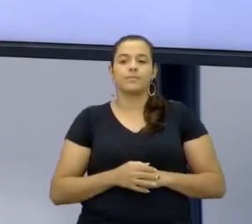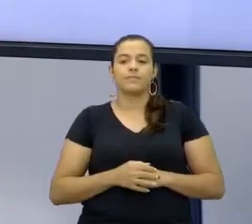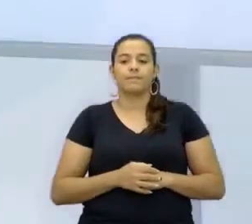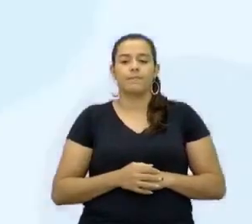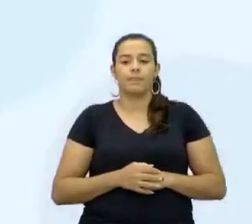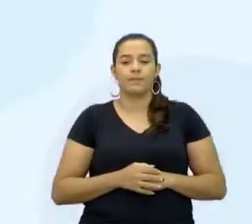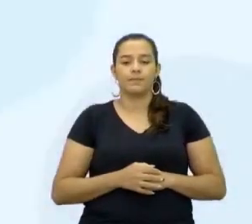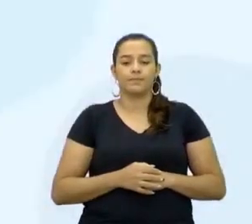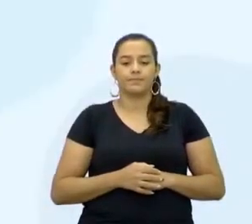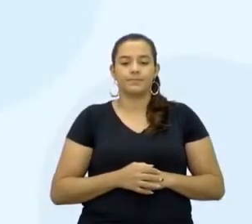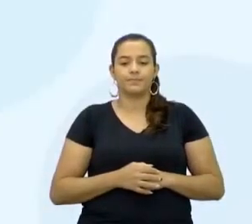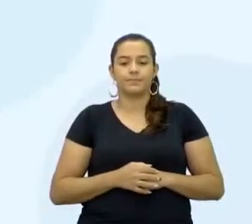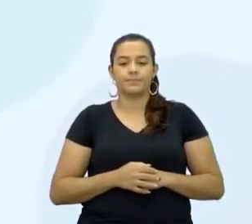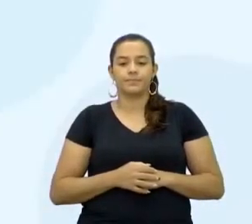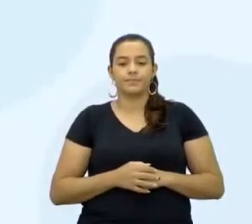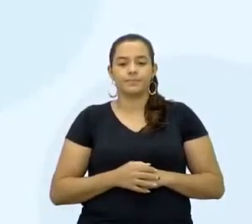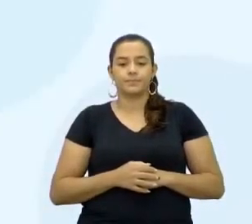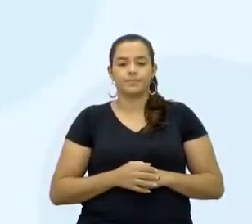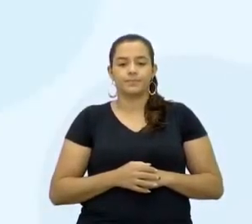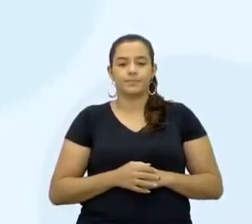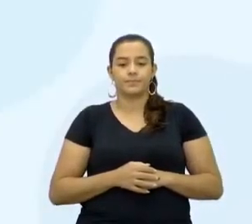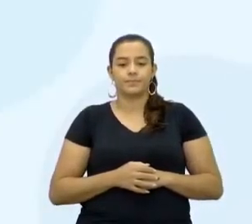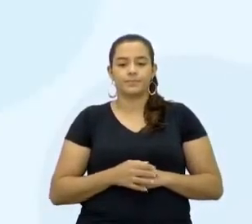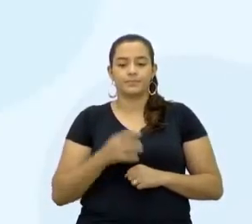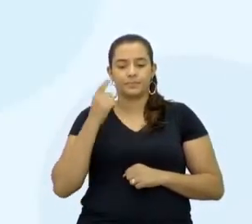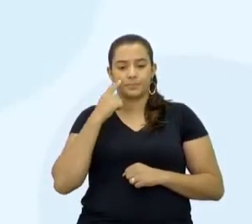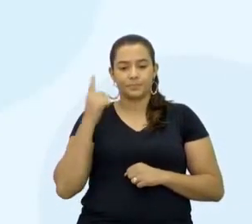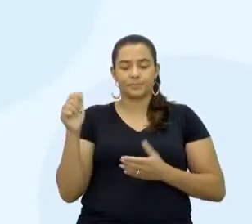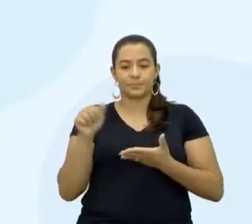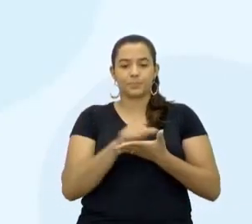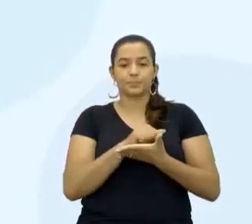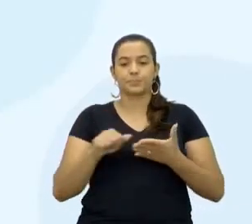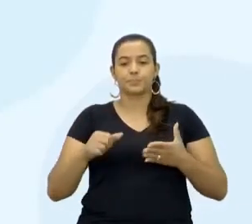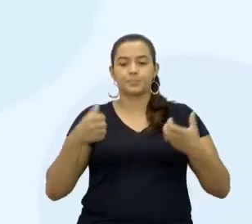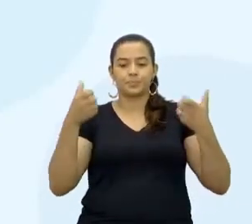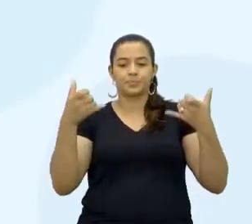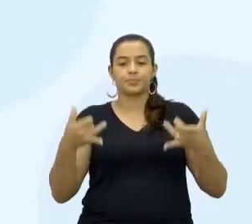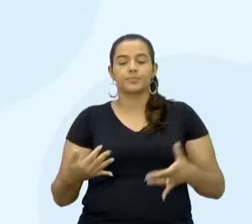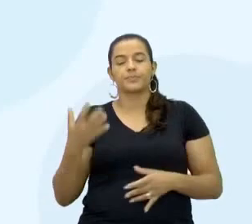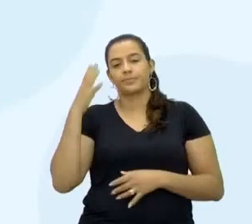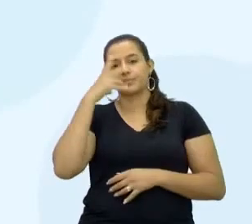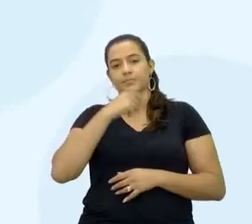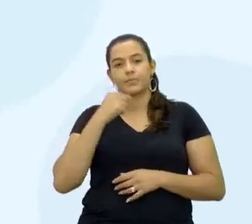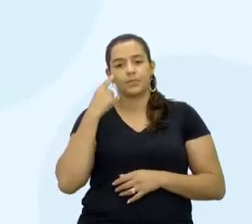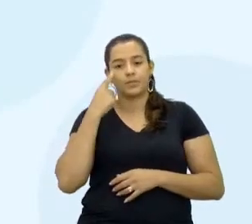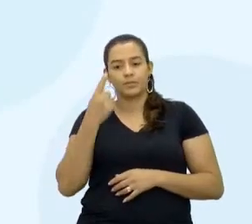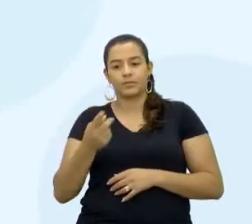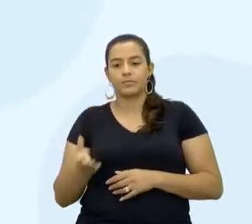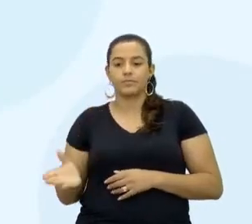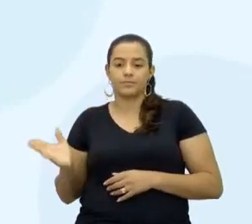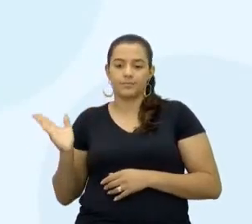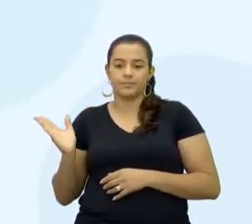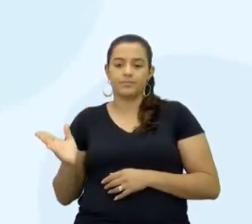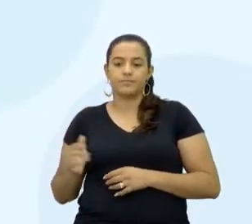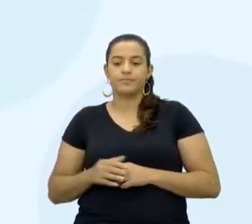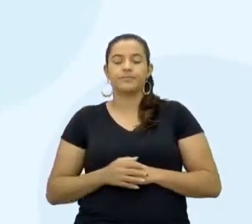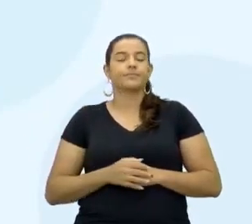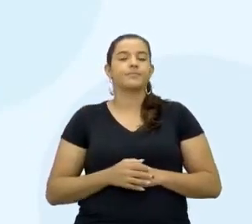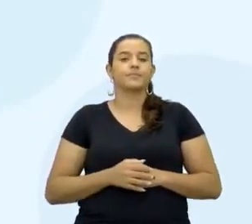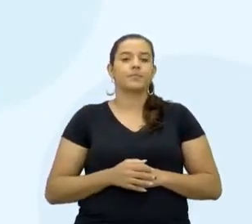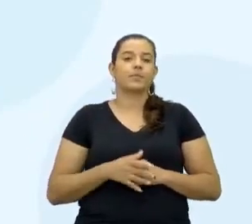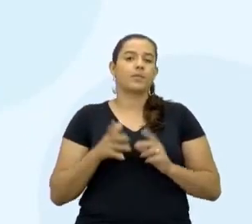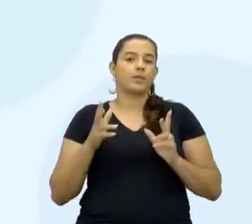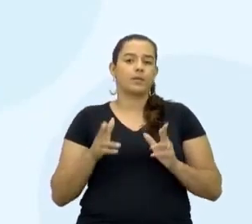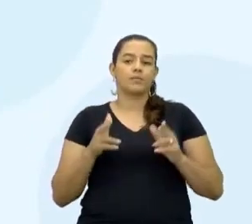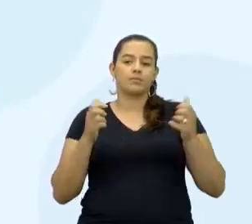aqui para nossa tela, eu vou apagar essas coisas que eu acabei de escrever e vou colocar aqui para vocês isso que eu acabei de contar, olha. Eu sei então